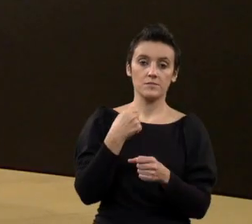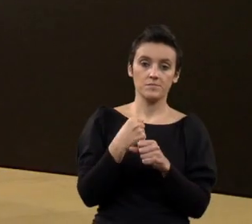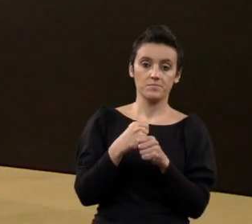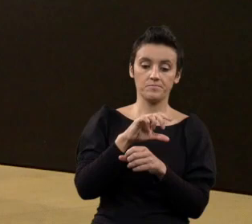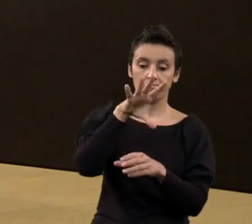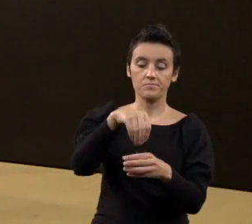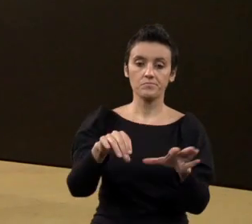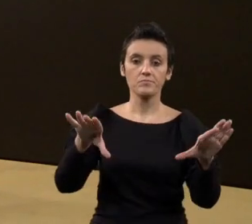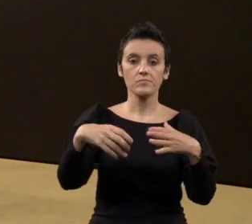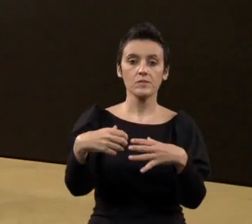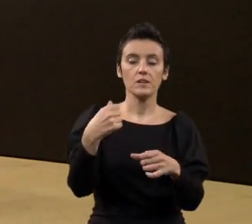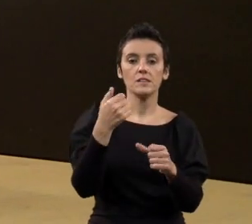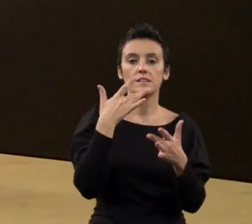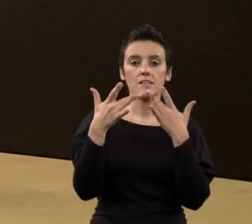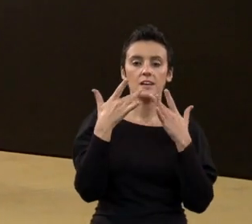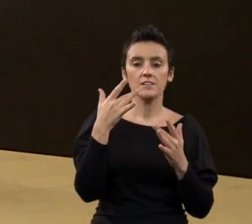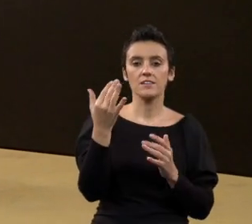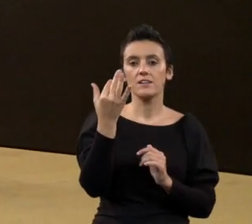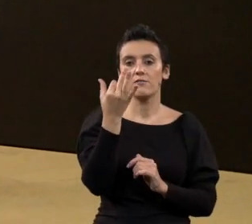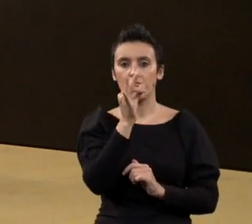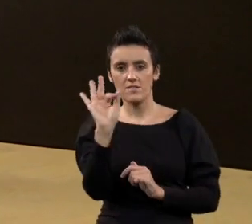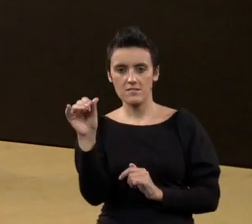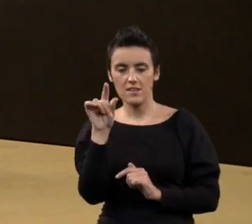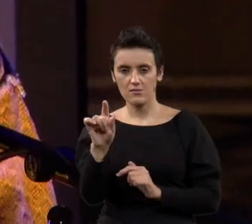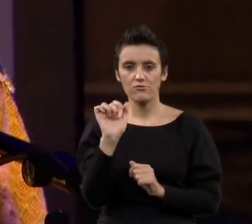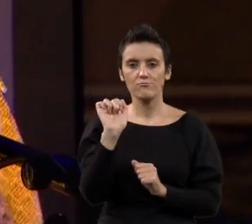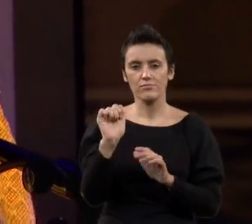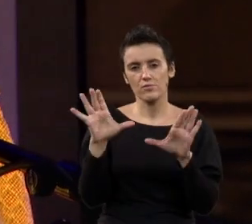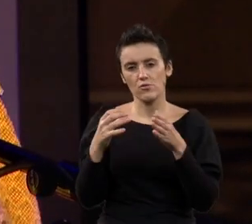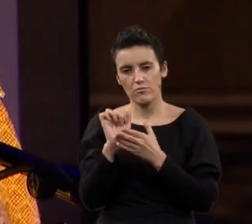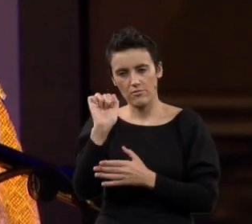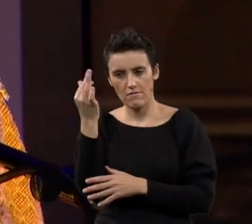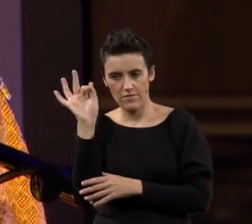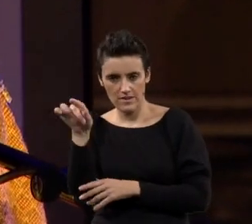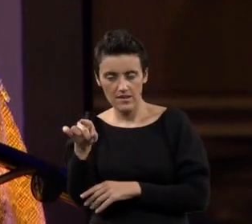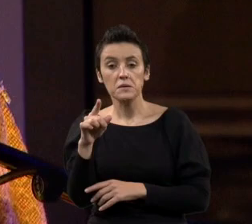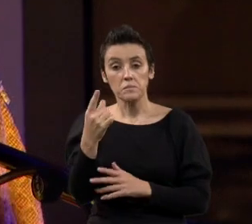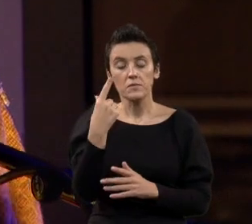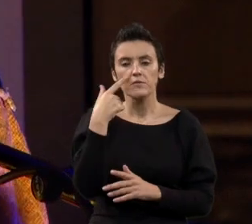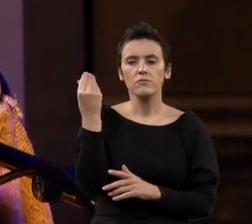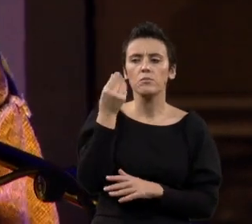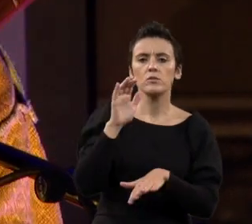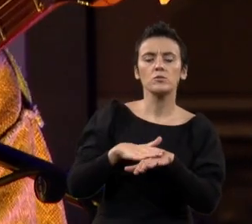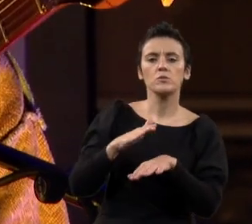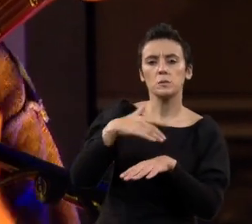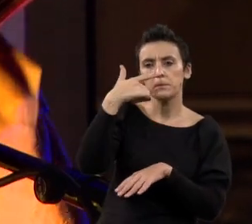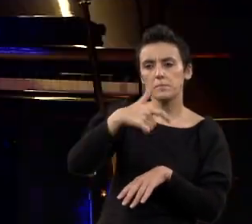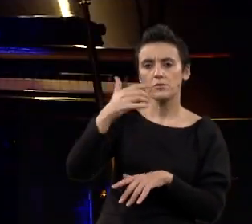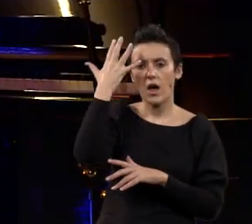uma companhia francesa que se chamam os Futz Barn Traveling Theatre. São conhecidos por ser uma companhia que trabalha com atores que